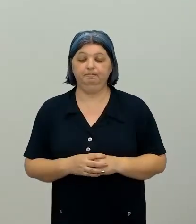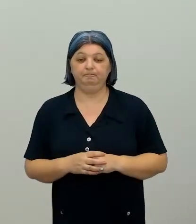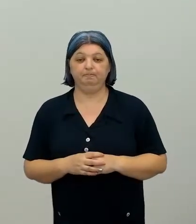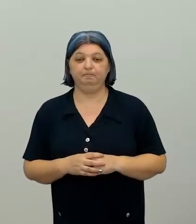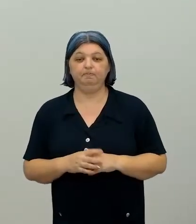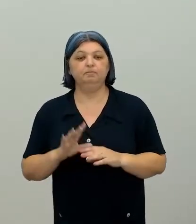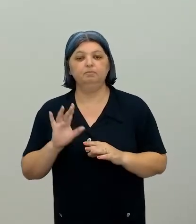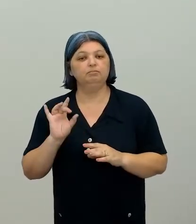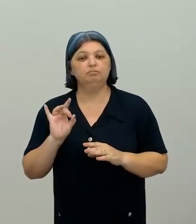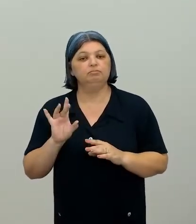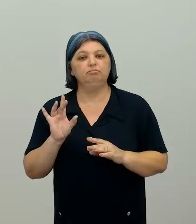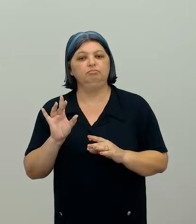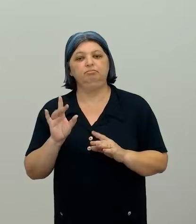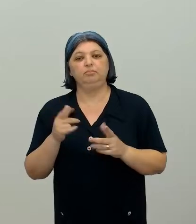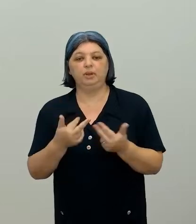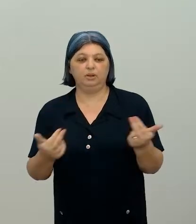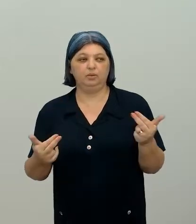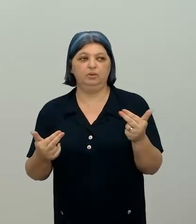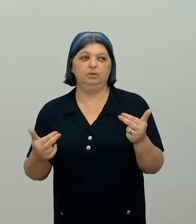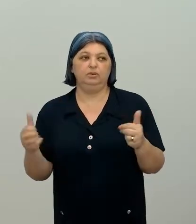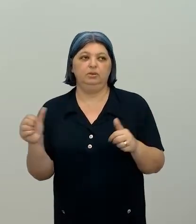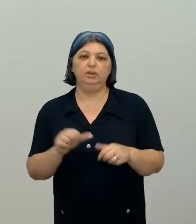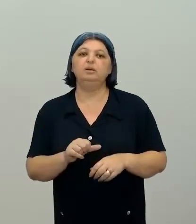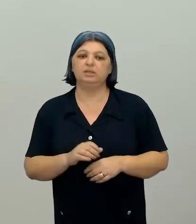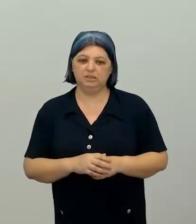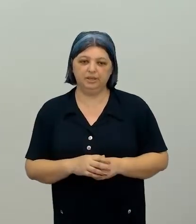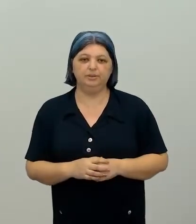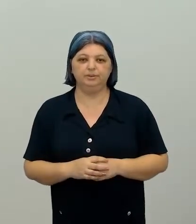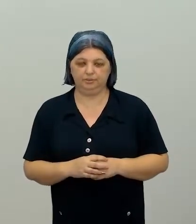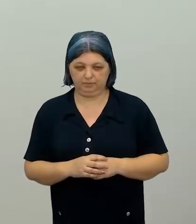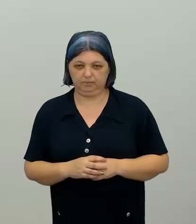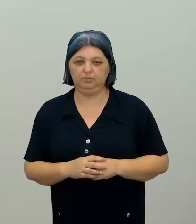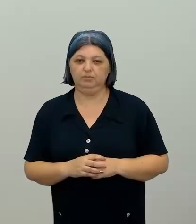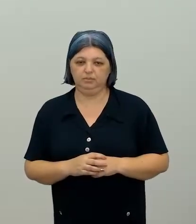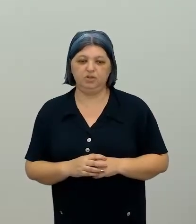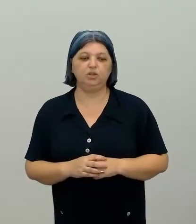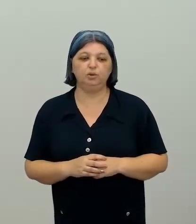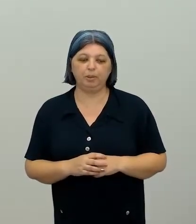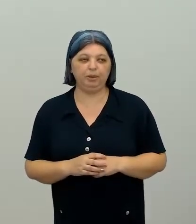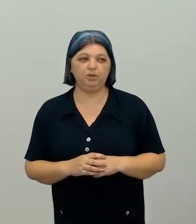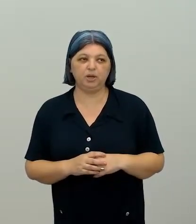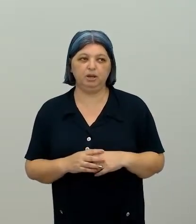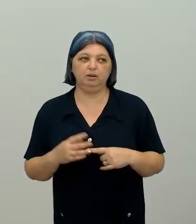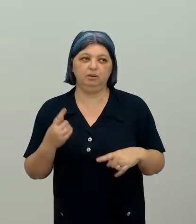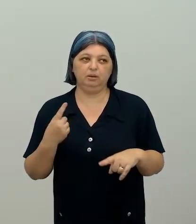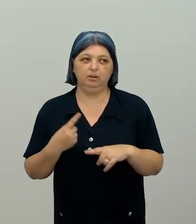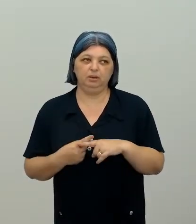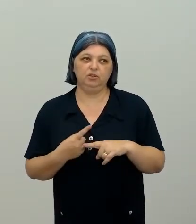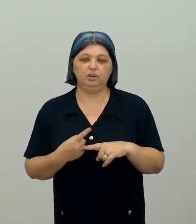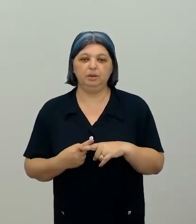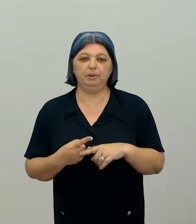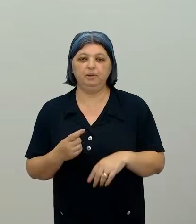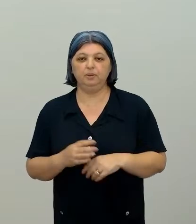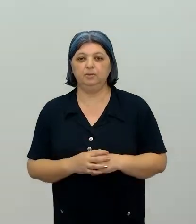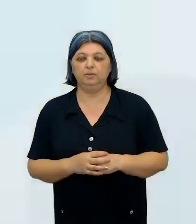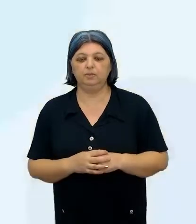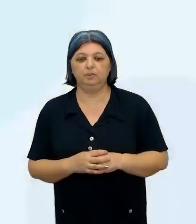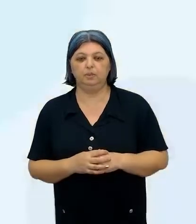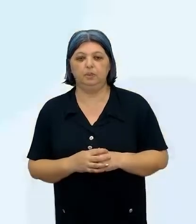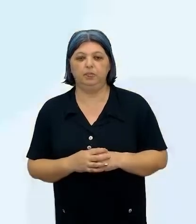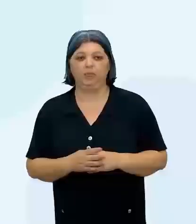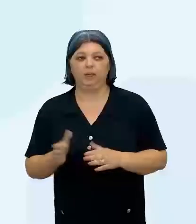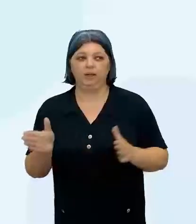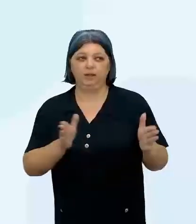que deixou de existir, mas existe ao lado de outras coisas também. Então o Fordismo é algo que durante